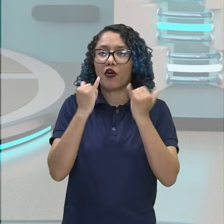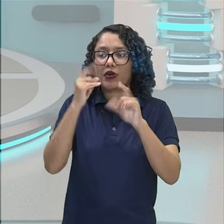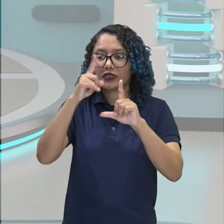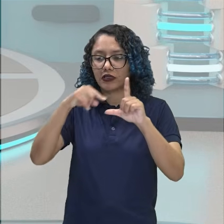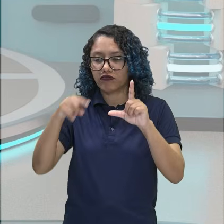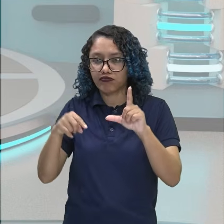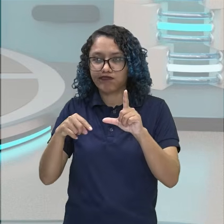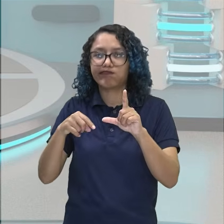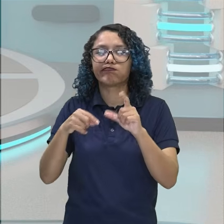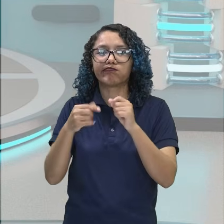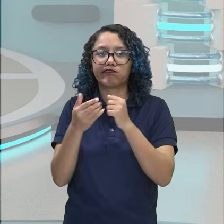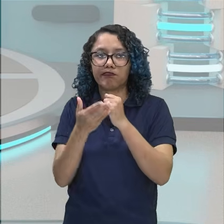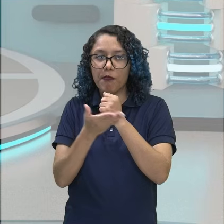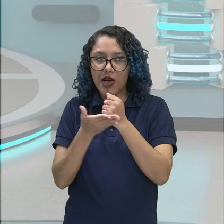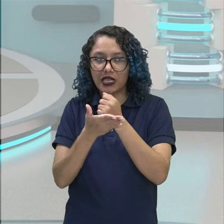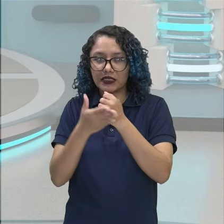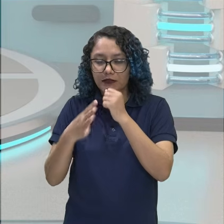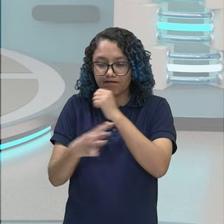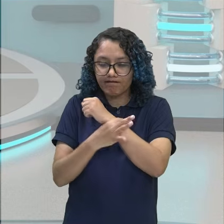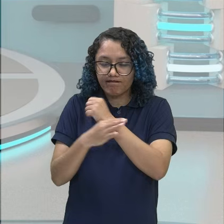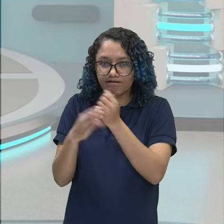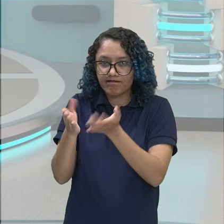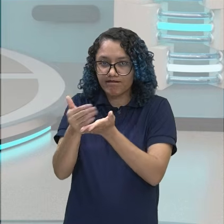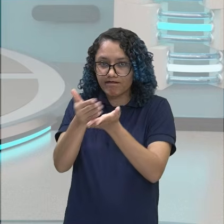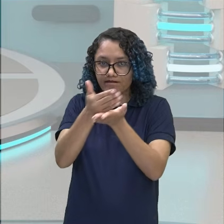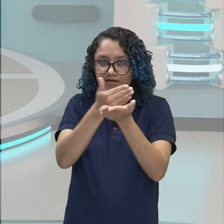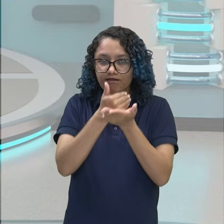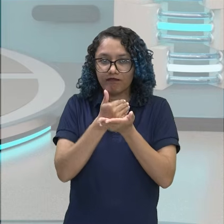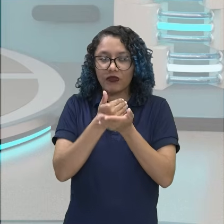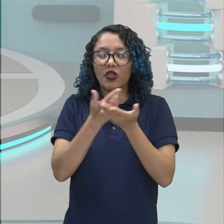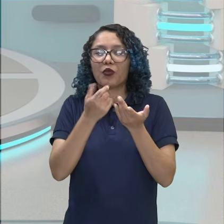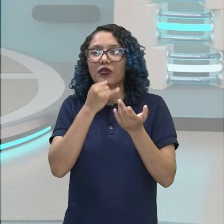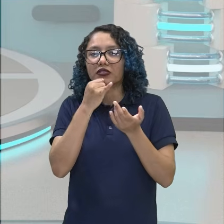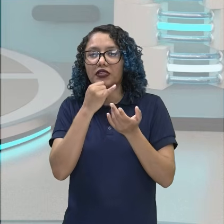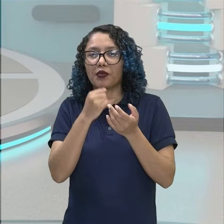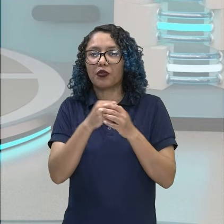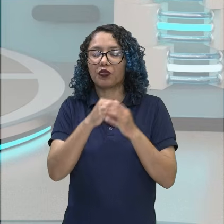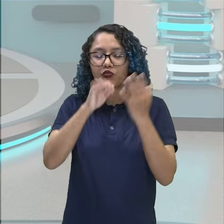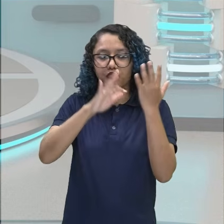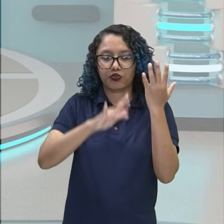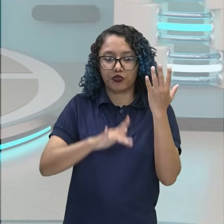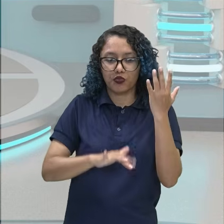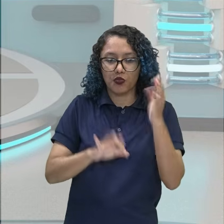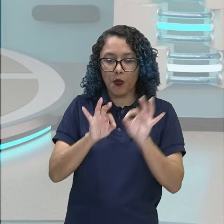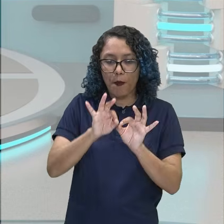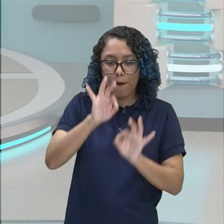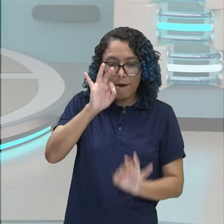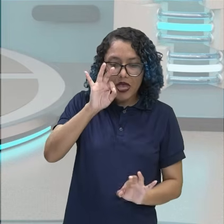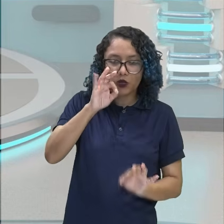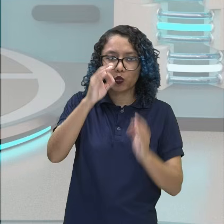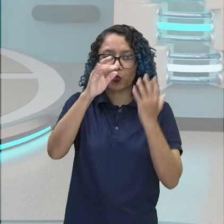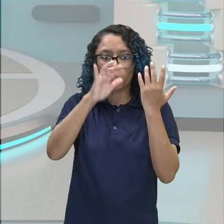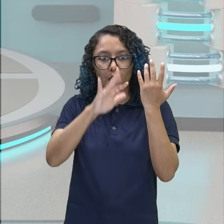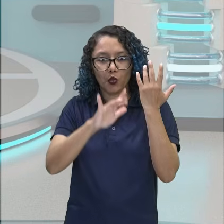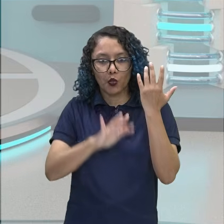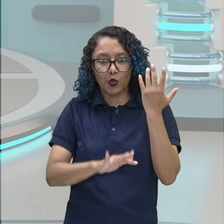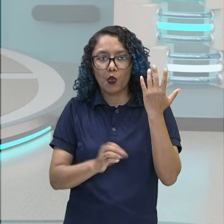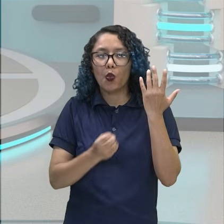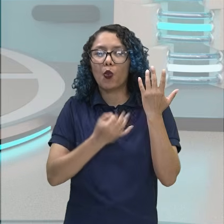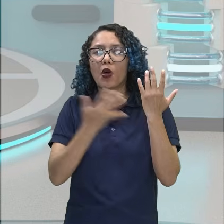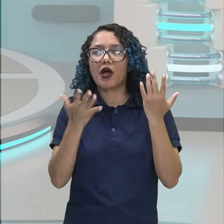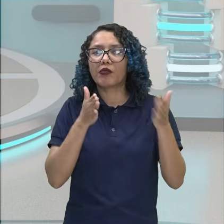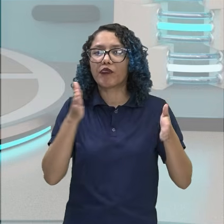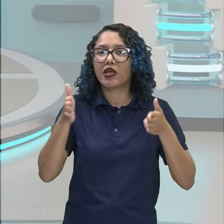confiáveis, de quanto foi a vazante do rio, quantos metros o rio secou, entre qual e qual período